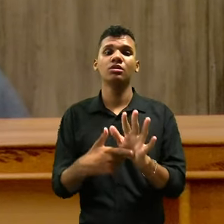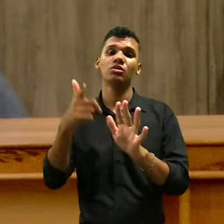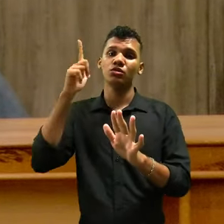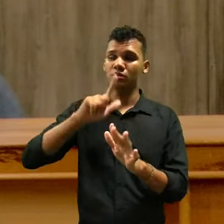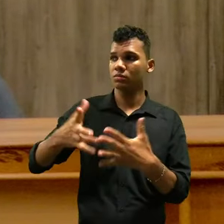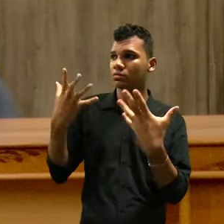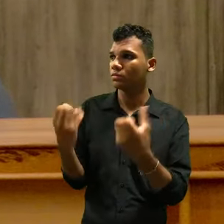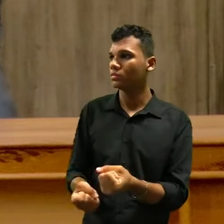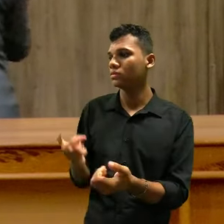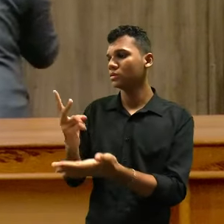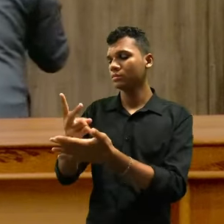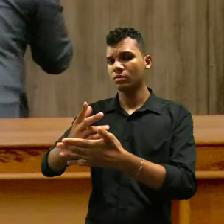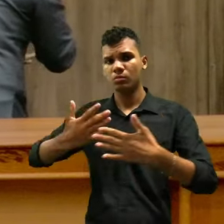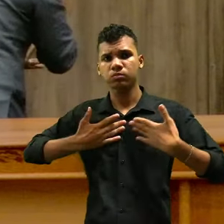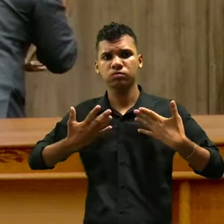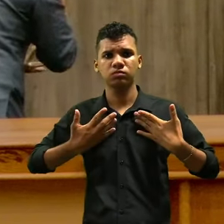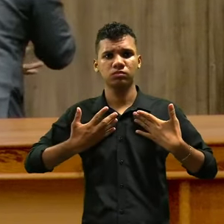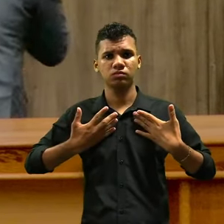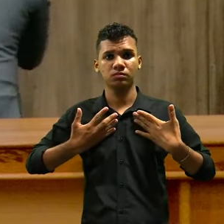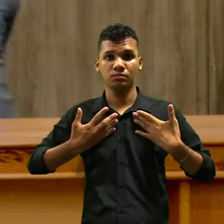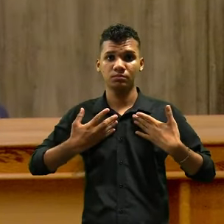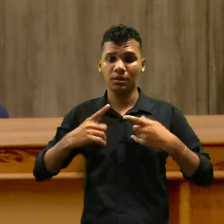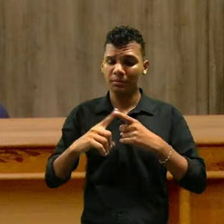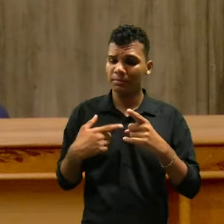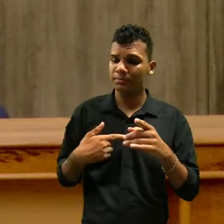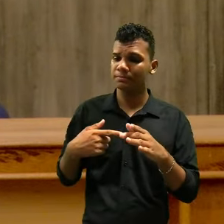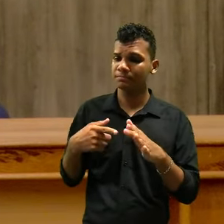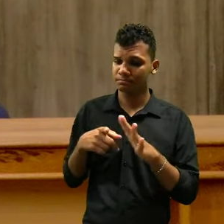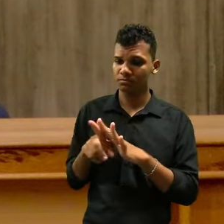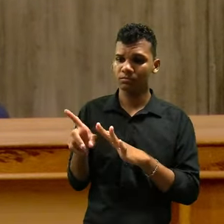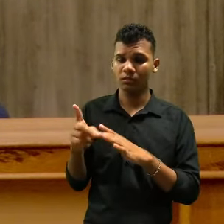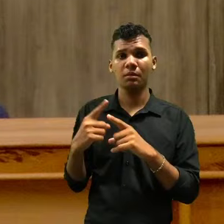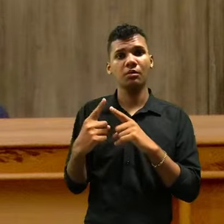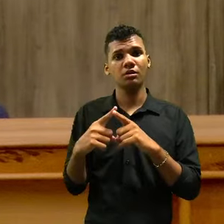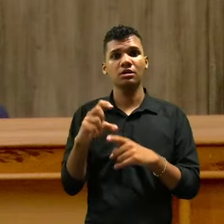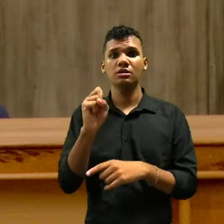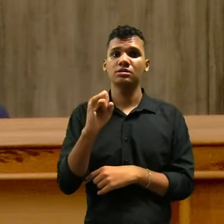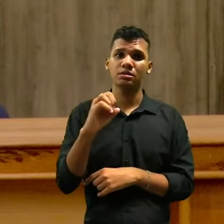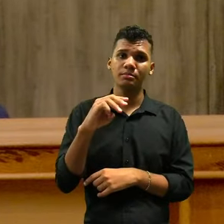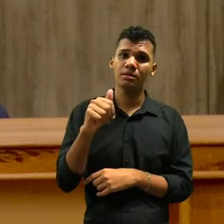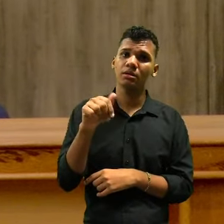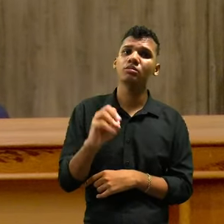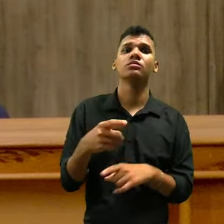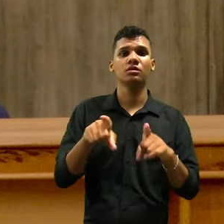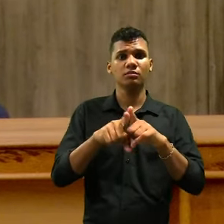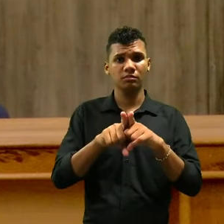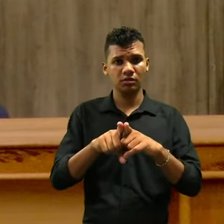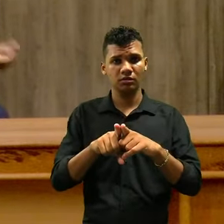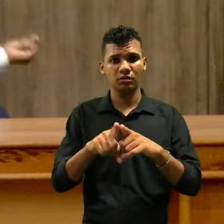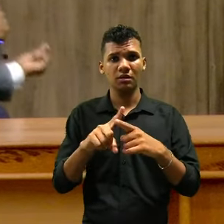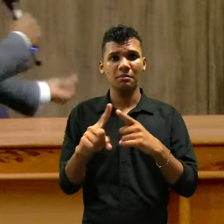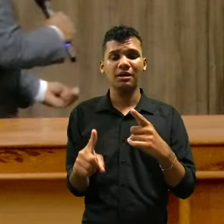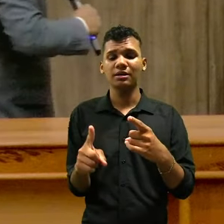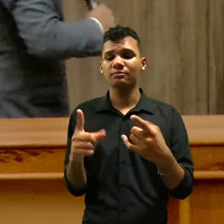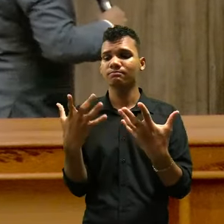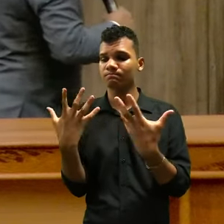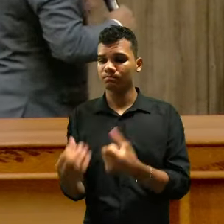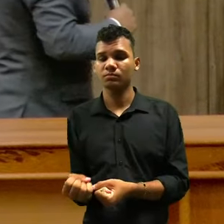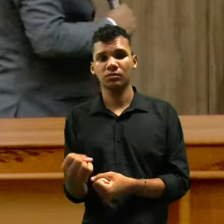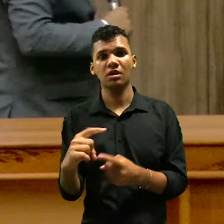al mas ele não recebeu com alegria o Simão também rece mas ele não recebeu com